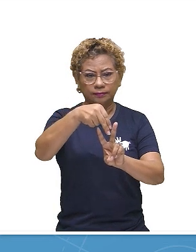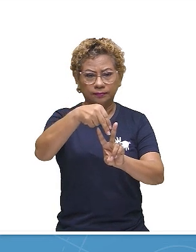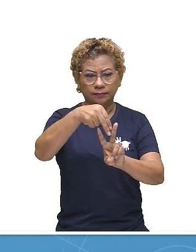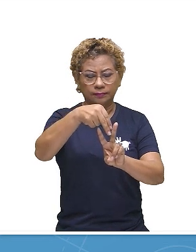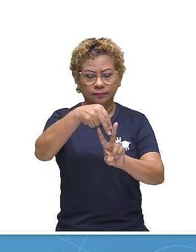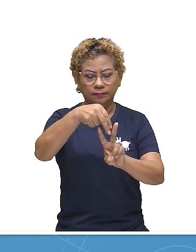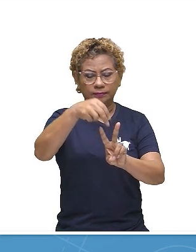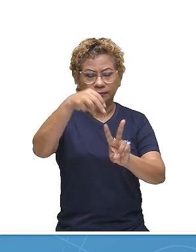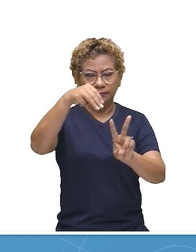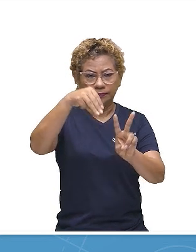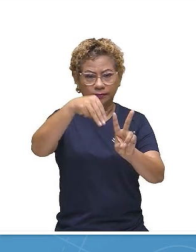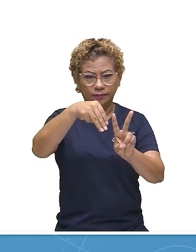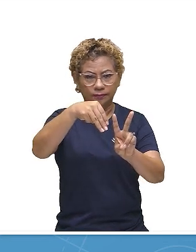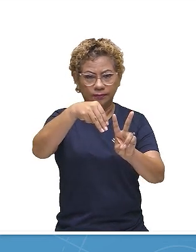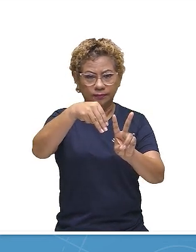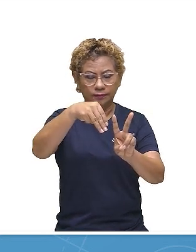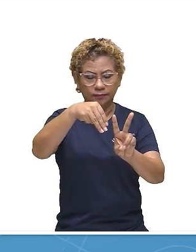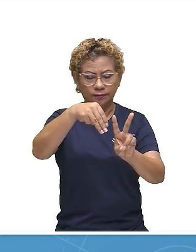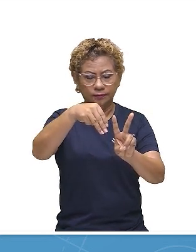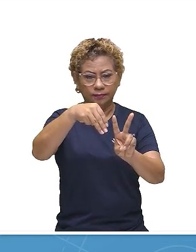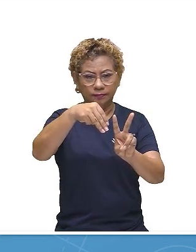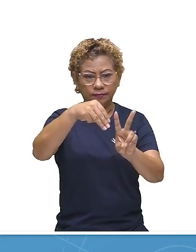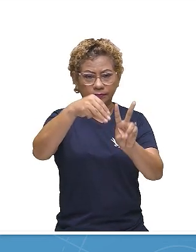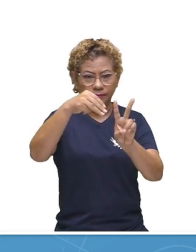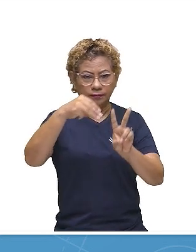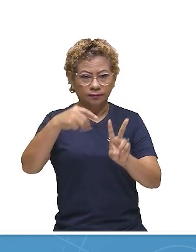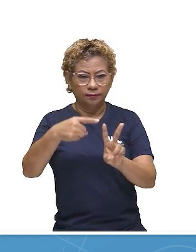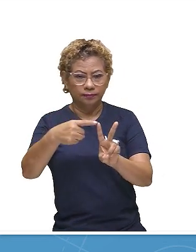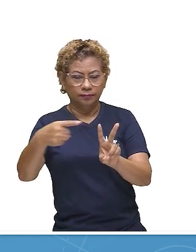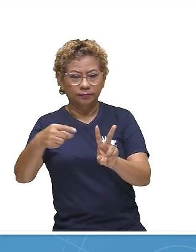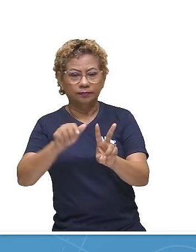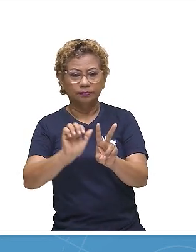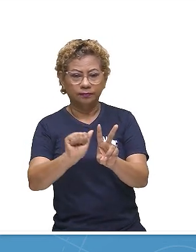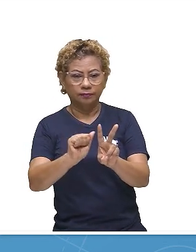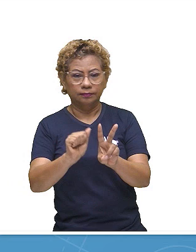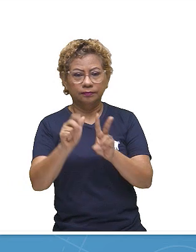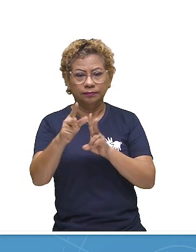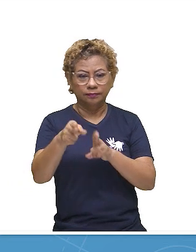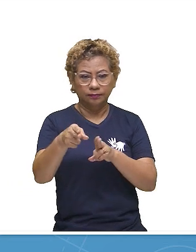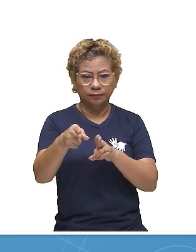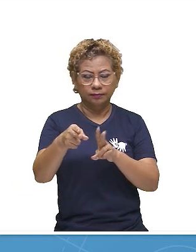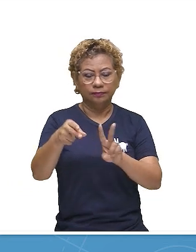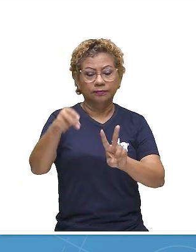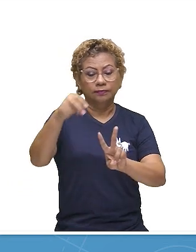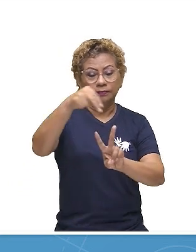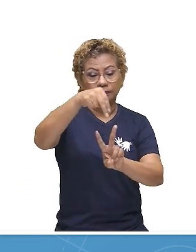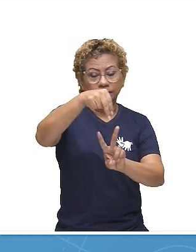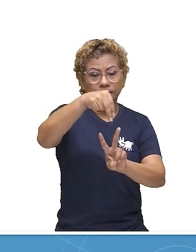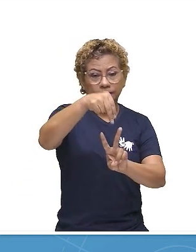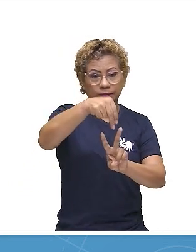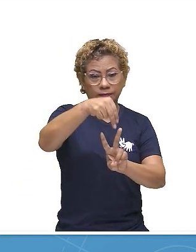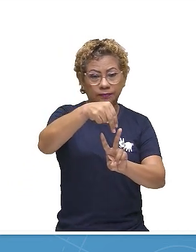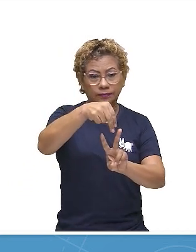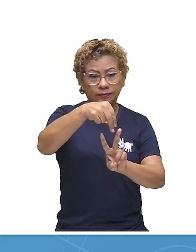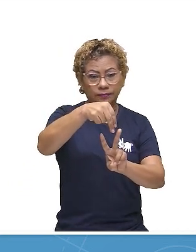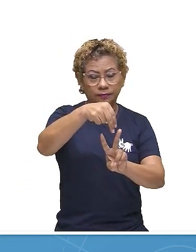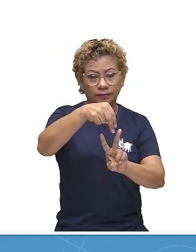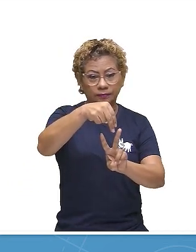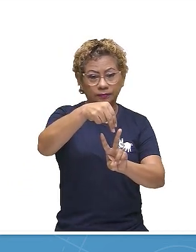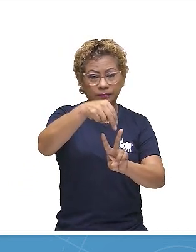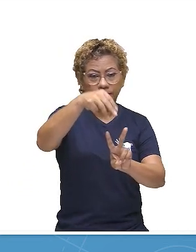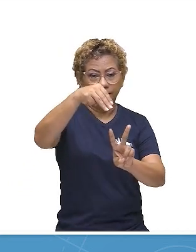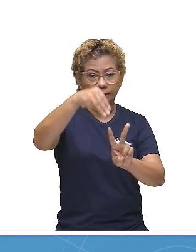n raiz de A, eu posso conservar o radicando, que é o A, e multiplicar os índices. Observe que aí já